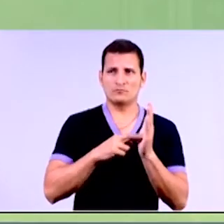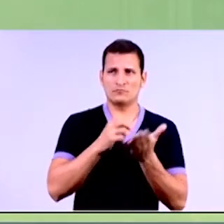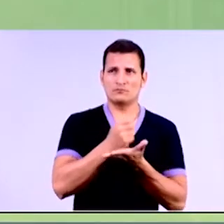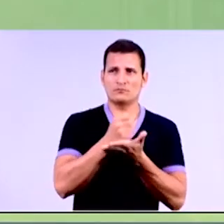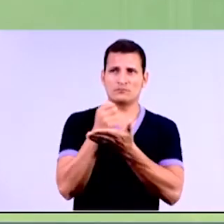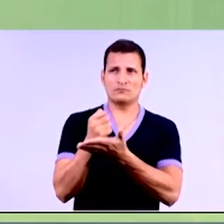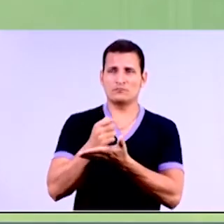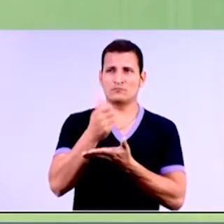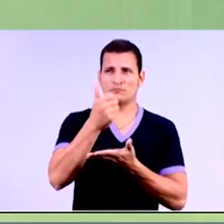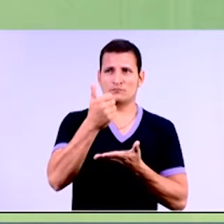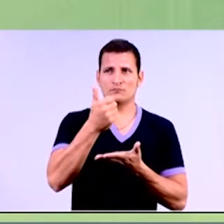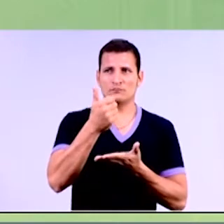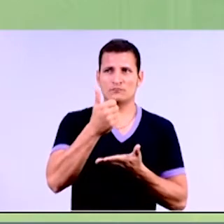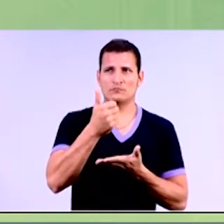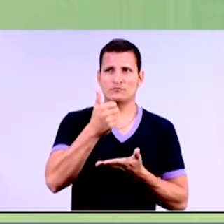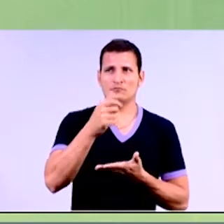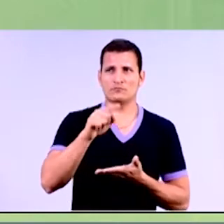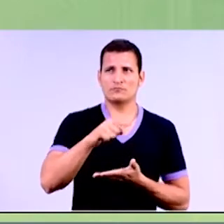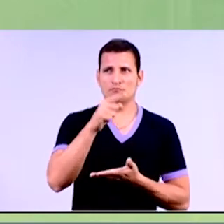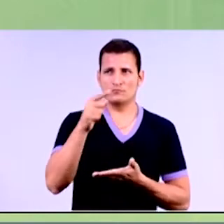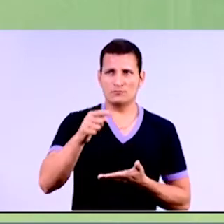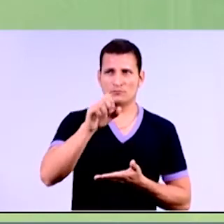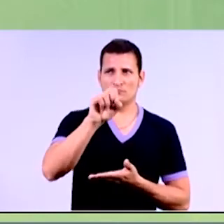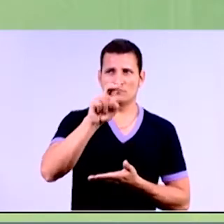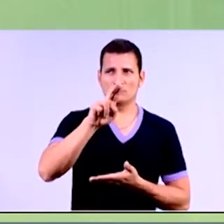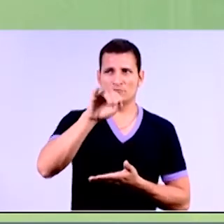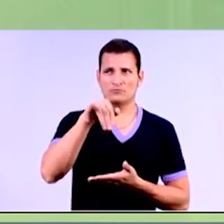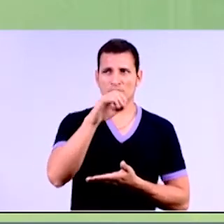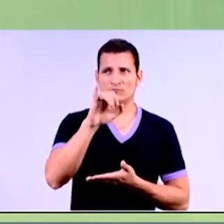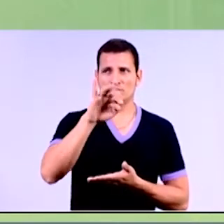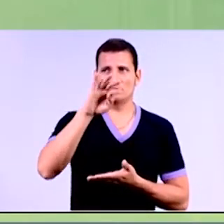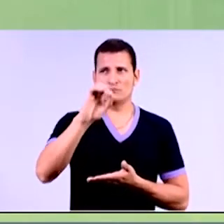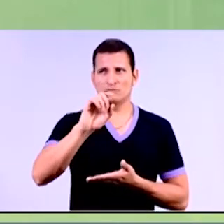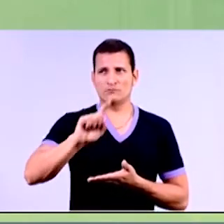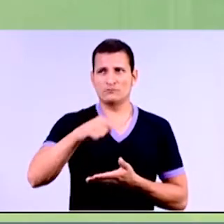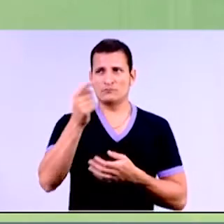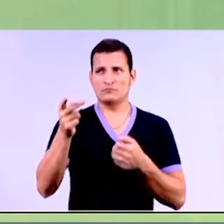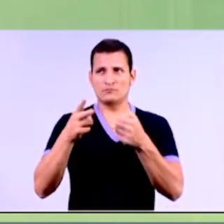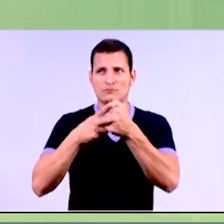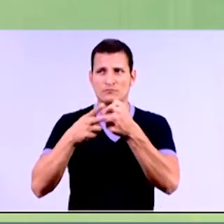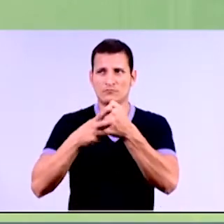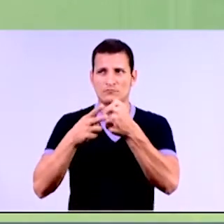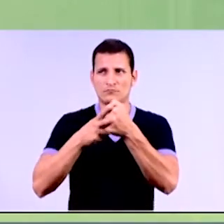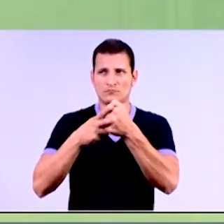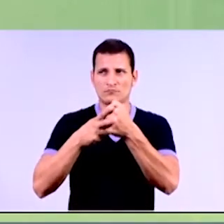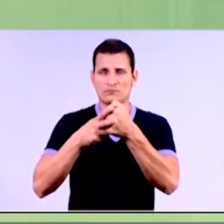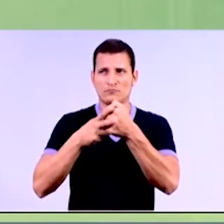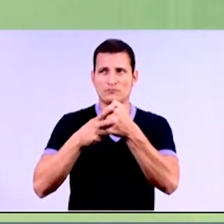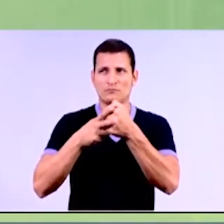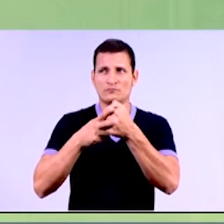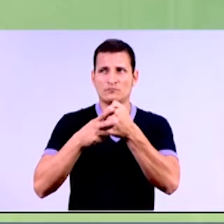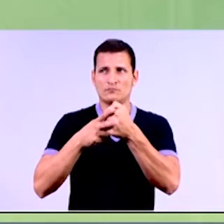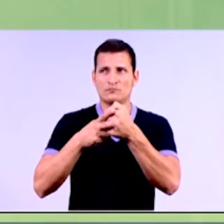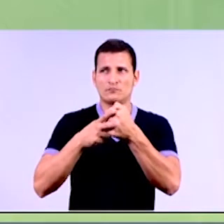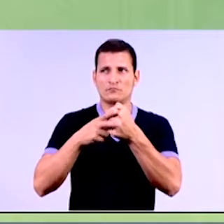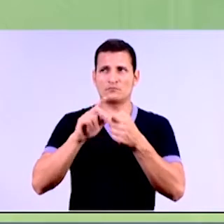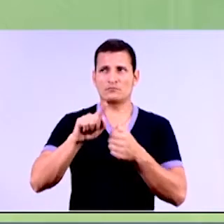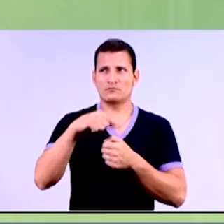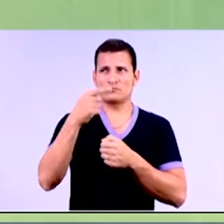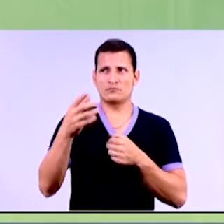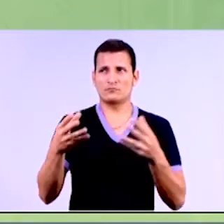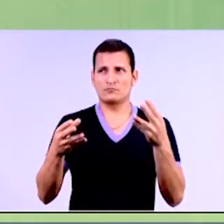primeiro, depois vem o sujeito, depois vem um verbo no infinitivo, sem o to, e aí o